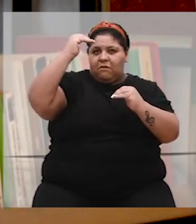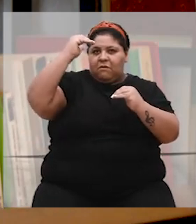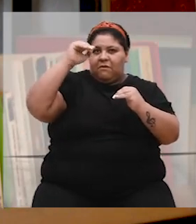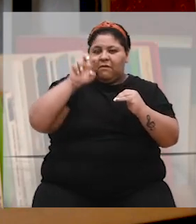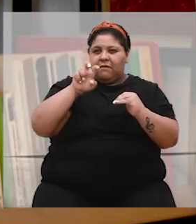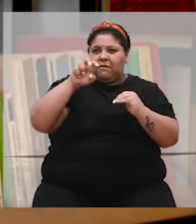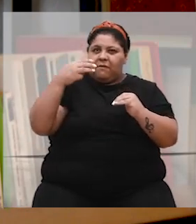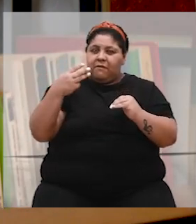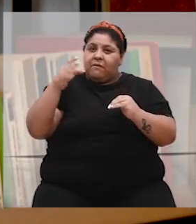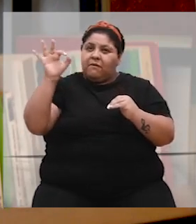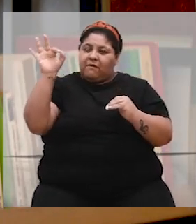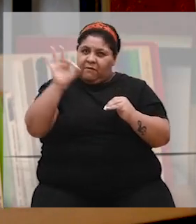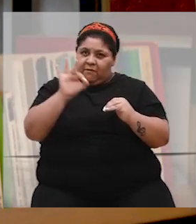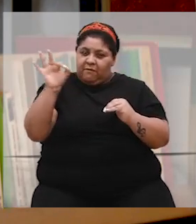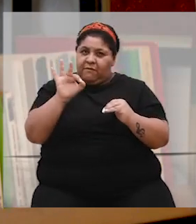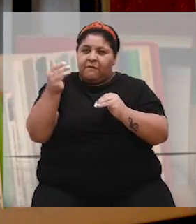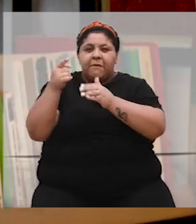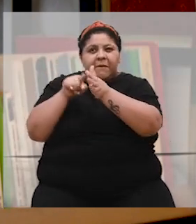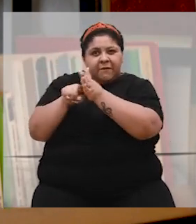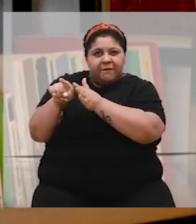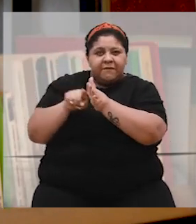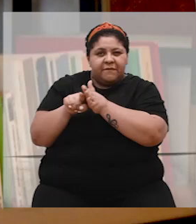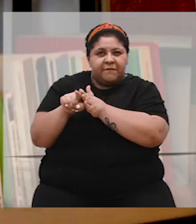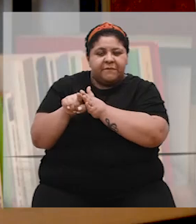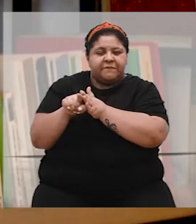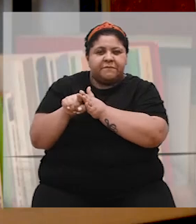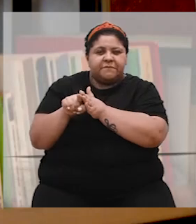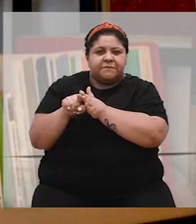a 47. 53% dessa